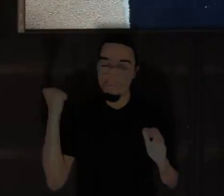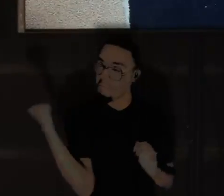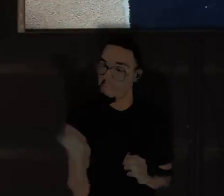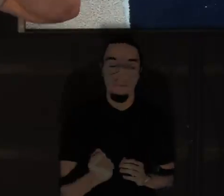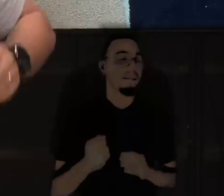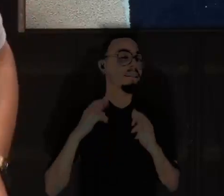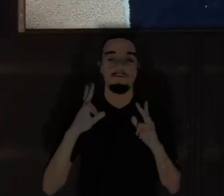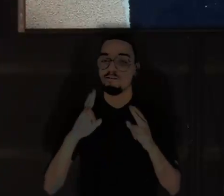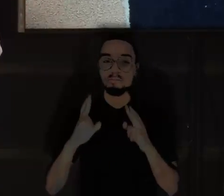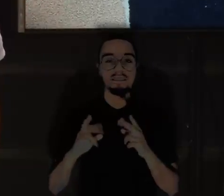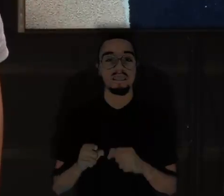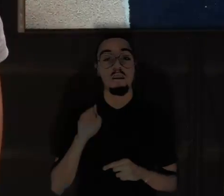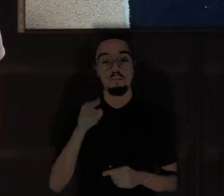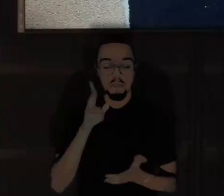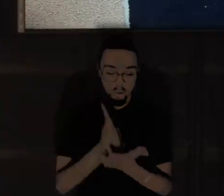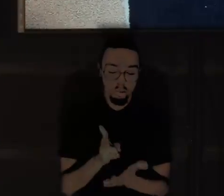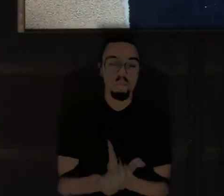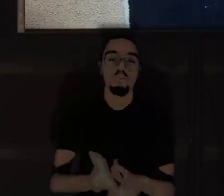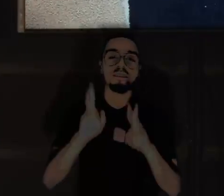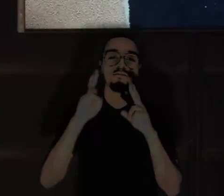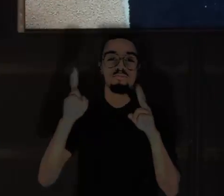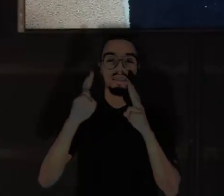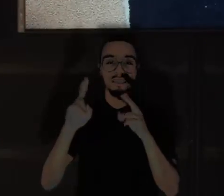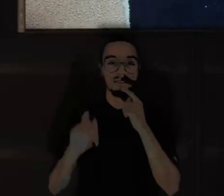matar a esperança.